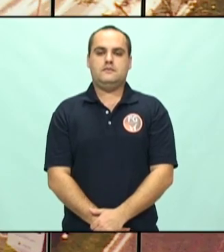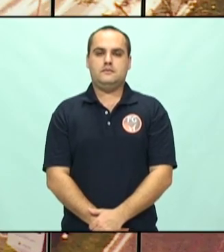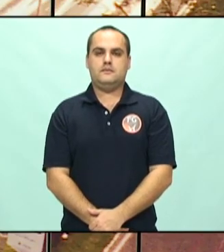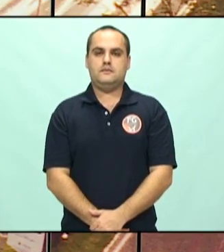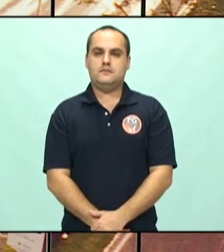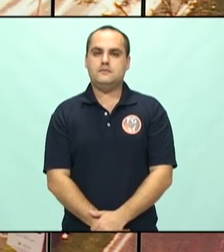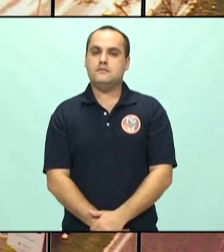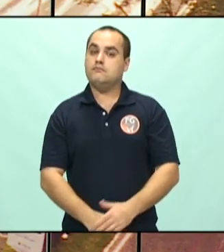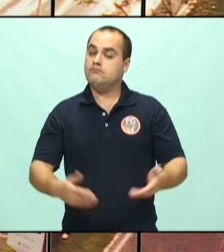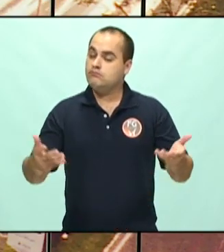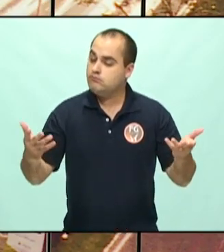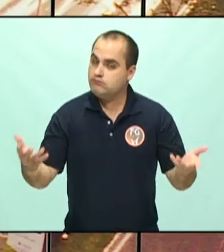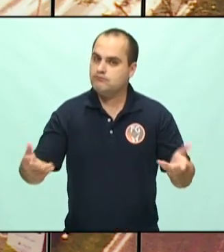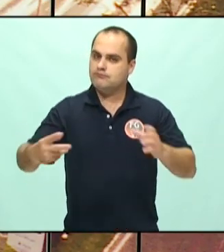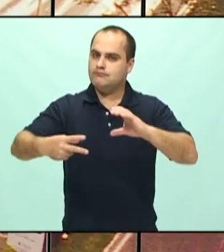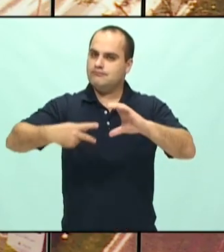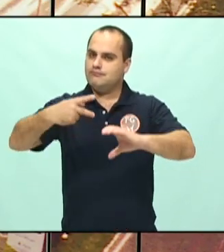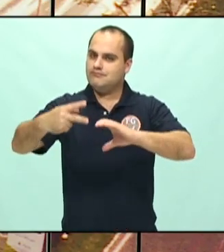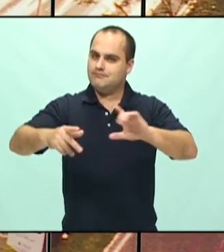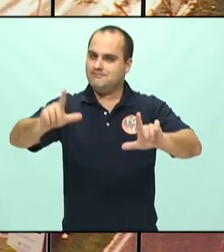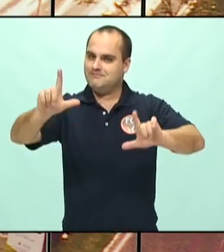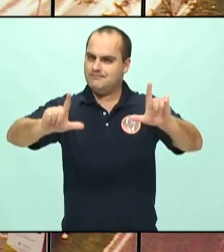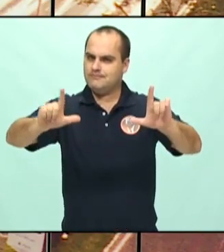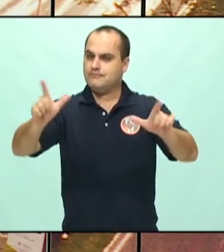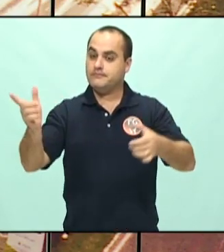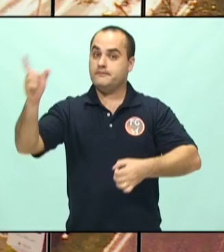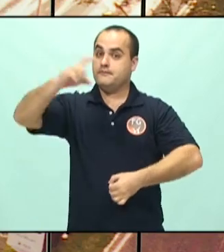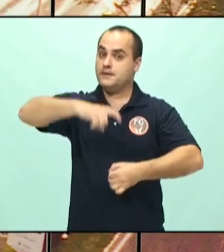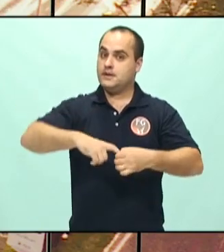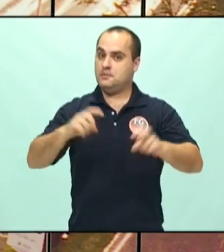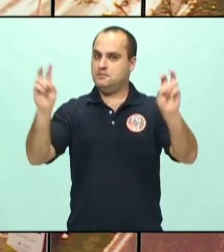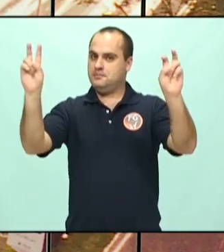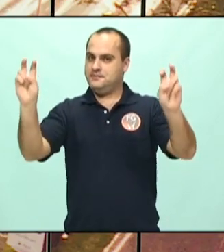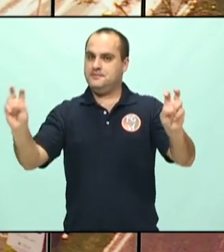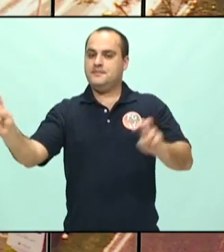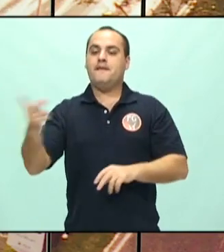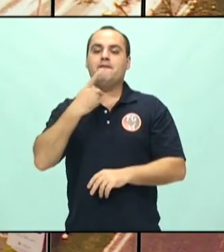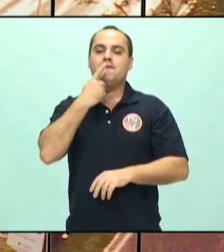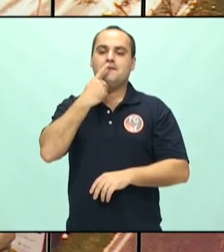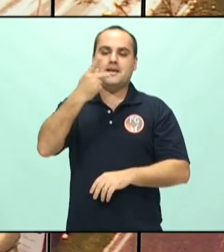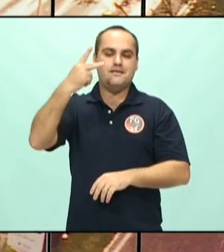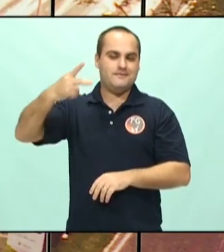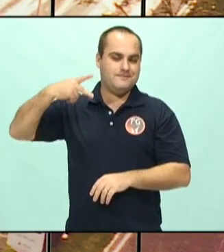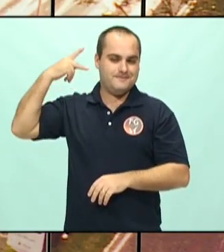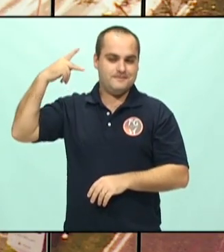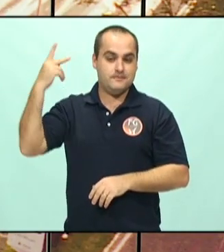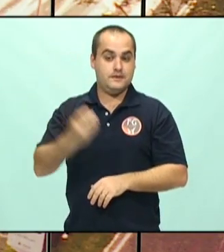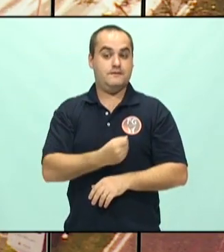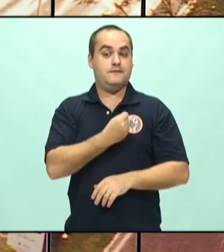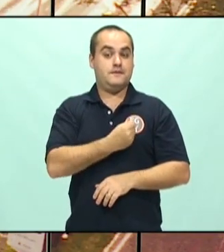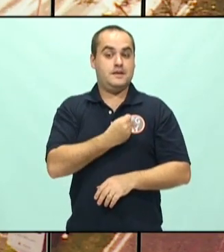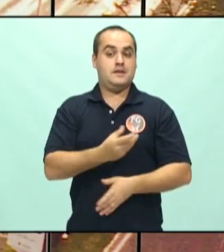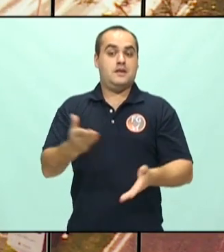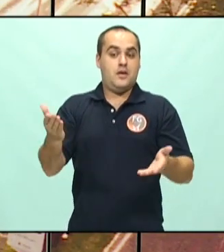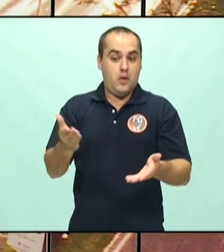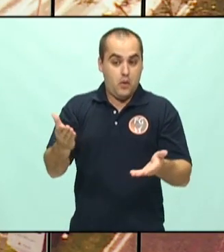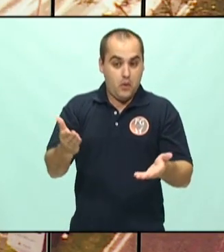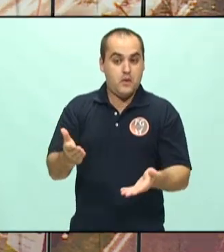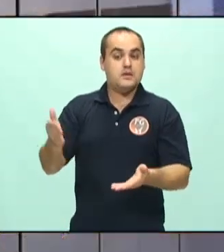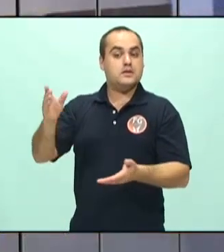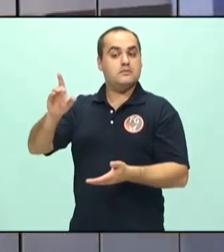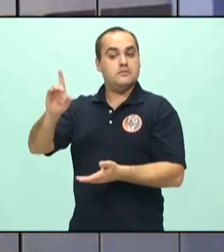amigos da tv câmara estamos de volta com o programa fala do vereador na edição de hoje vereador wanderley dal molin do